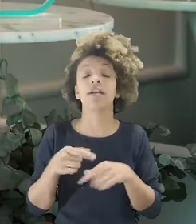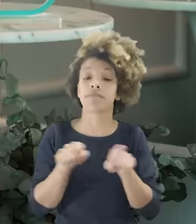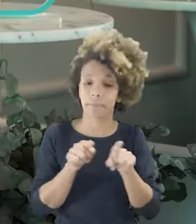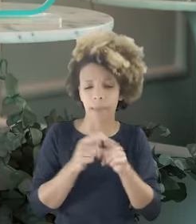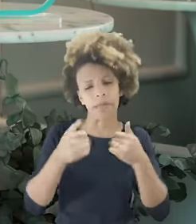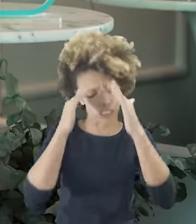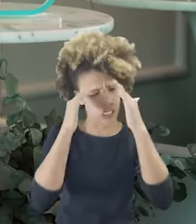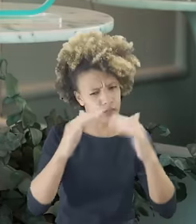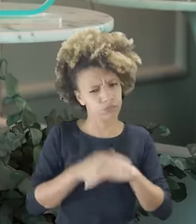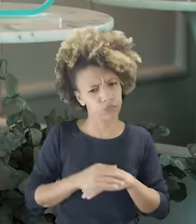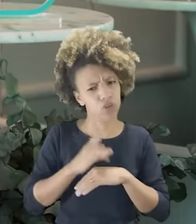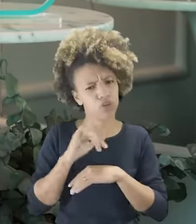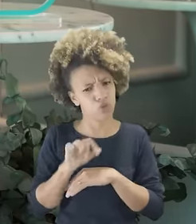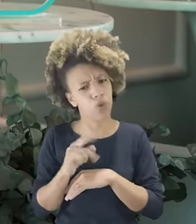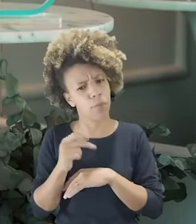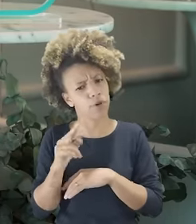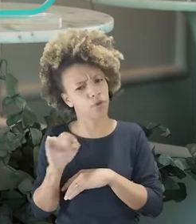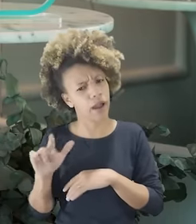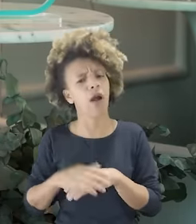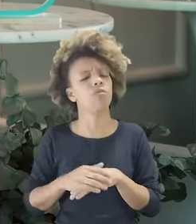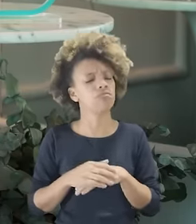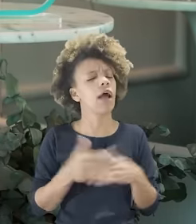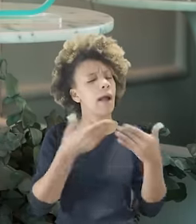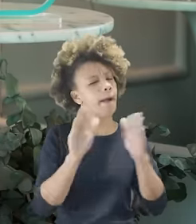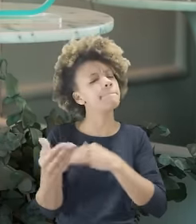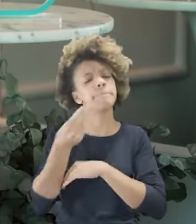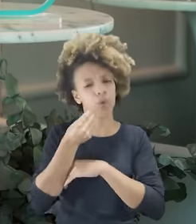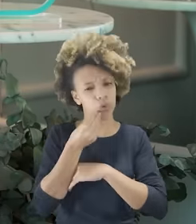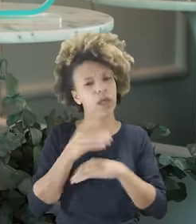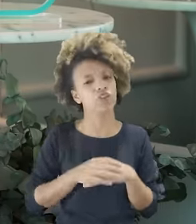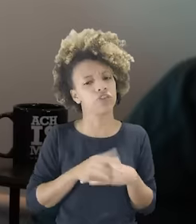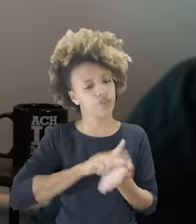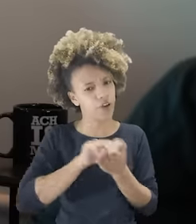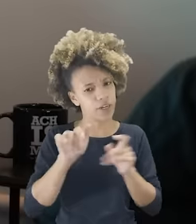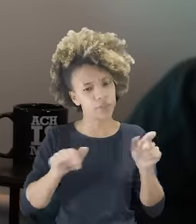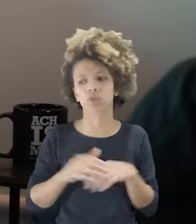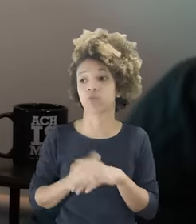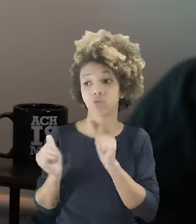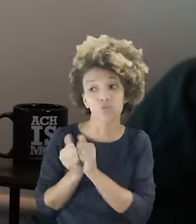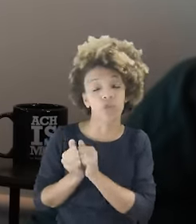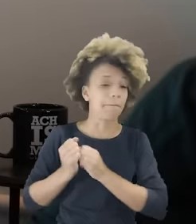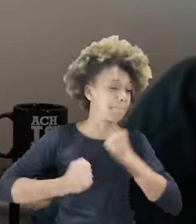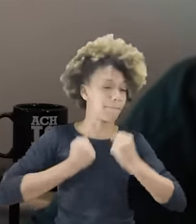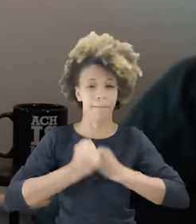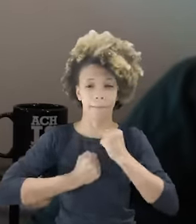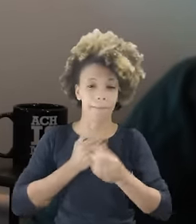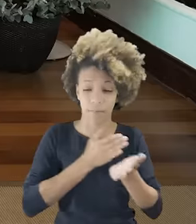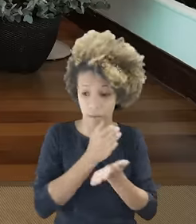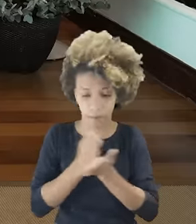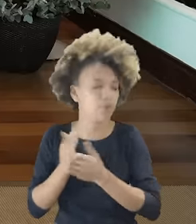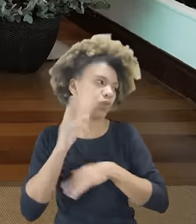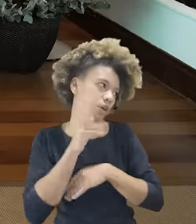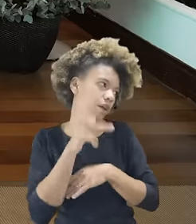é o cara que merece mais respeito jogo Portugal é um cara que sempre abriu porta para muita gente imagina os cara Correu para a gente andar jogo